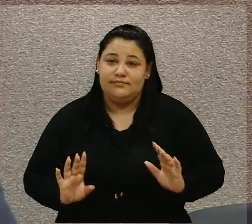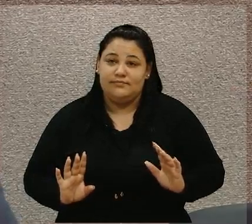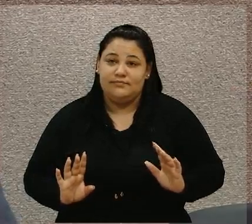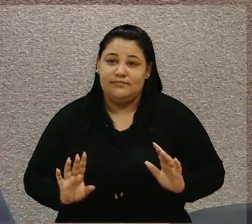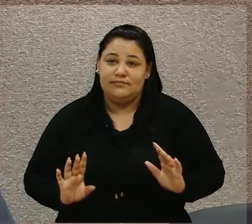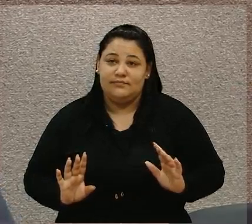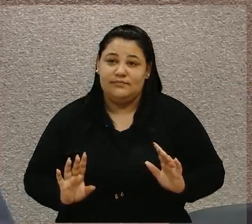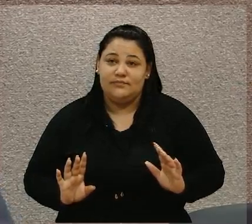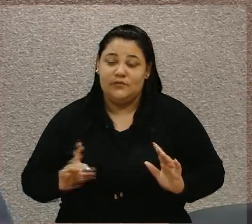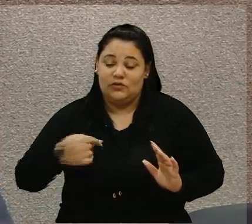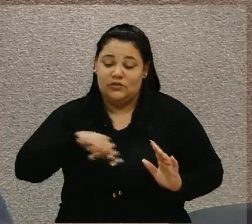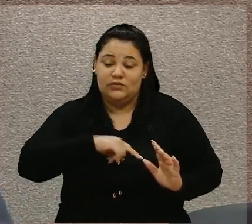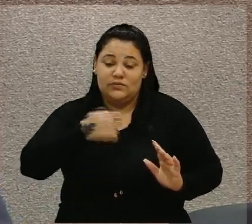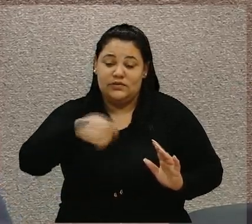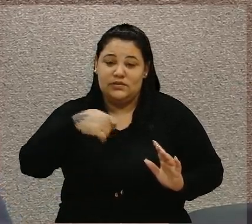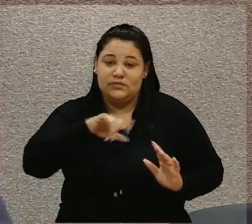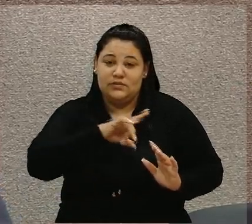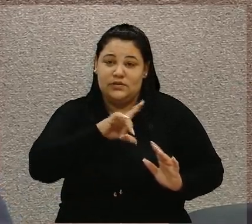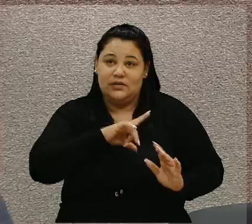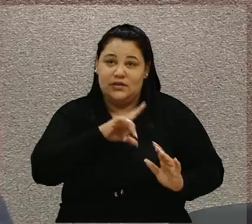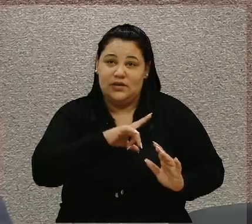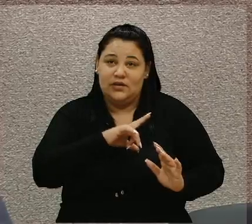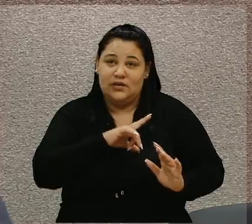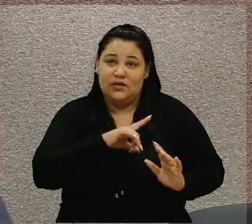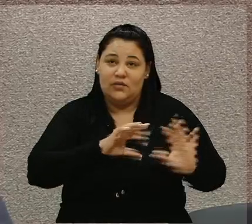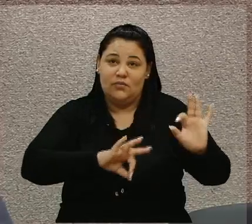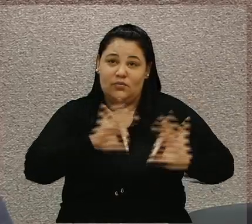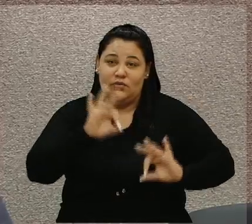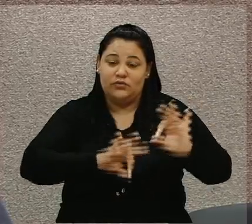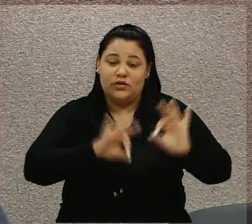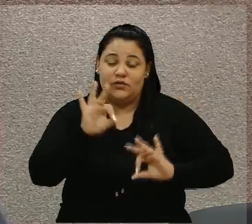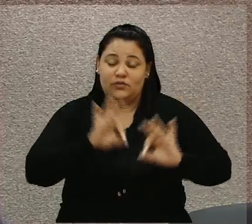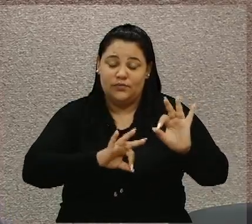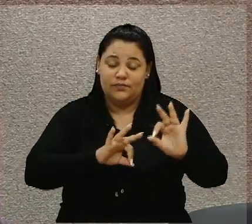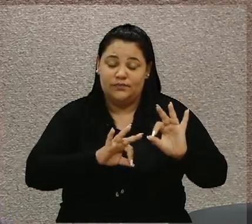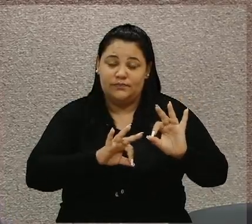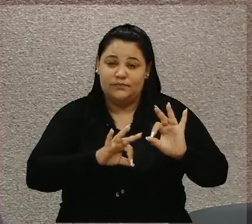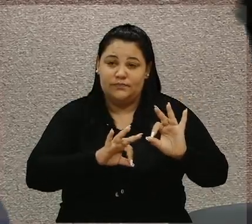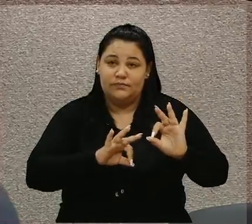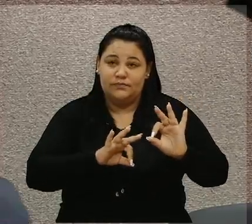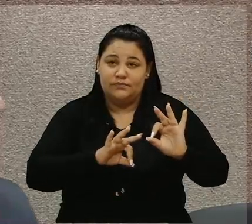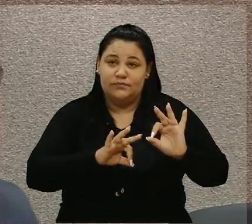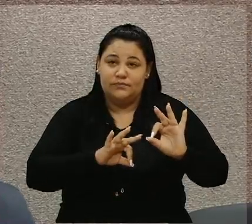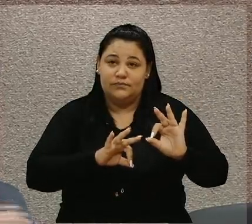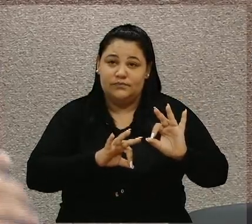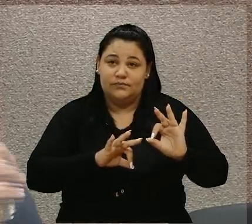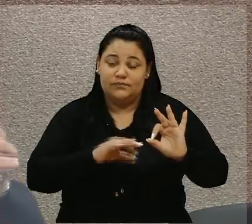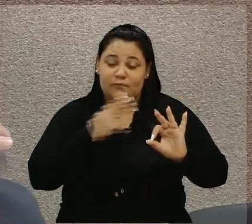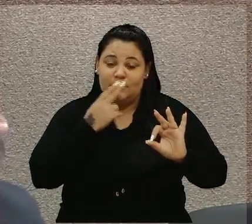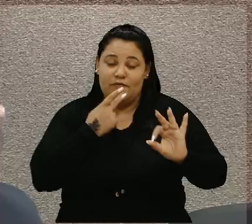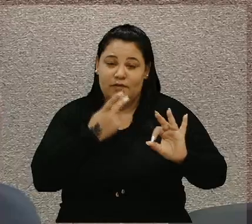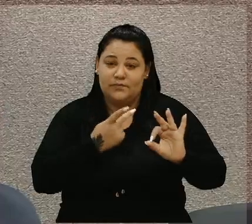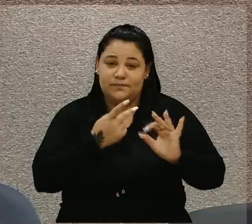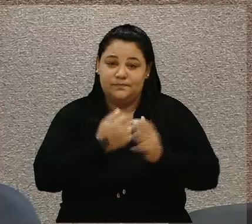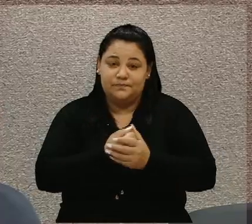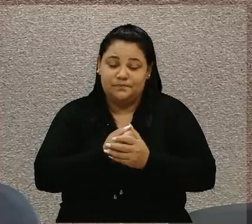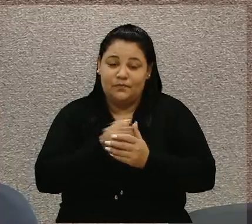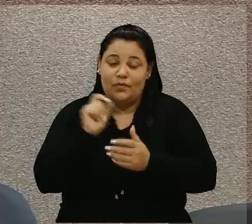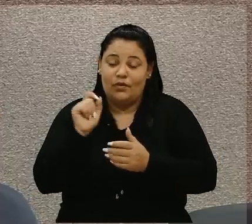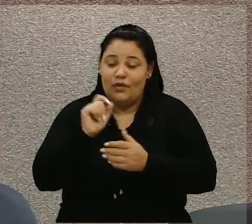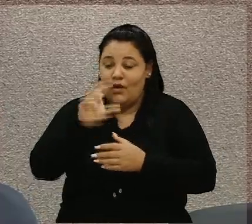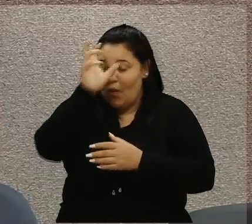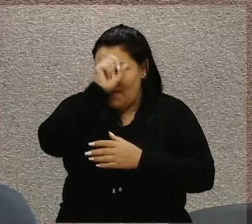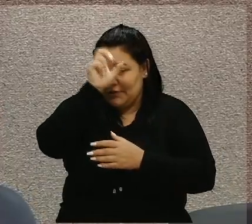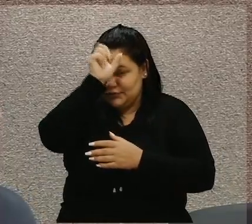falou, e cavalo encilhado não passa duas vezes. Então, o que eu aprendi? Que nós temos que ter os